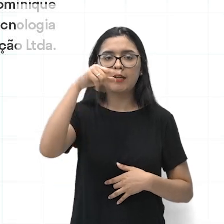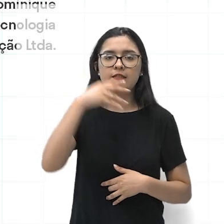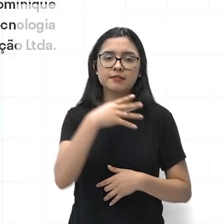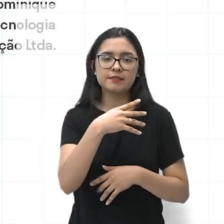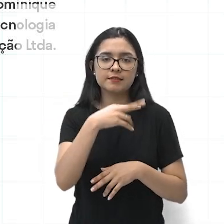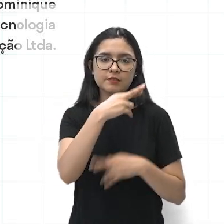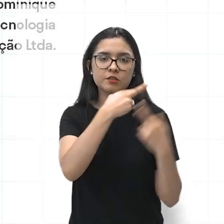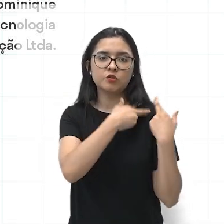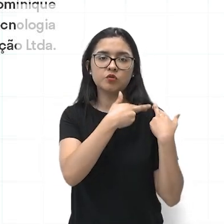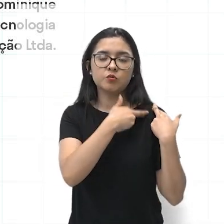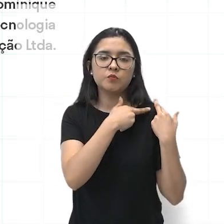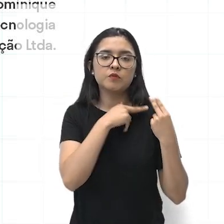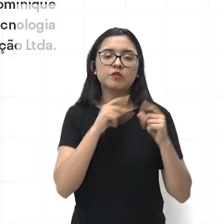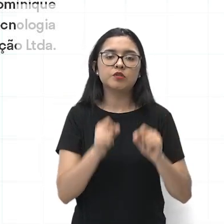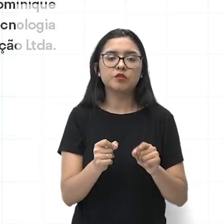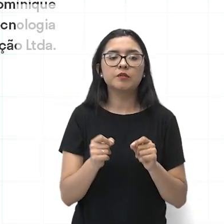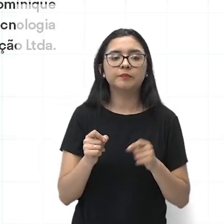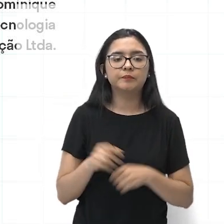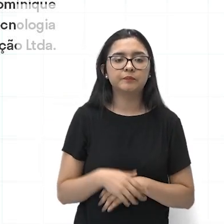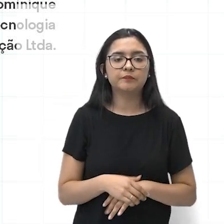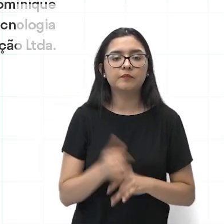responsáveis por coletar